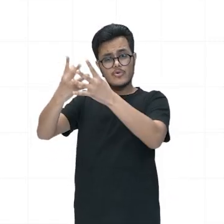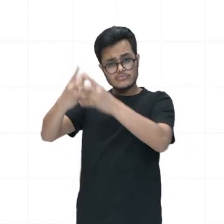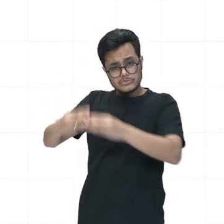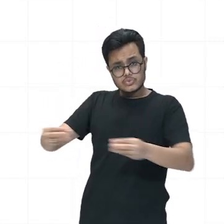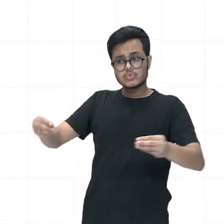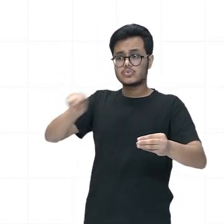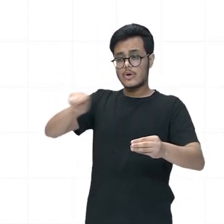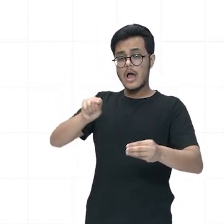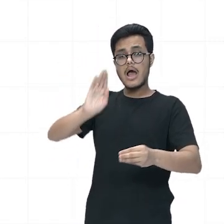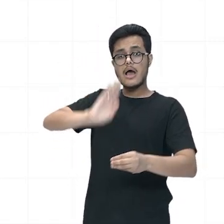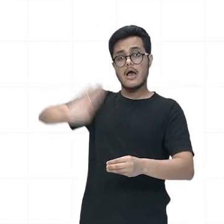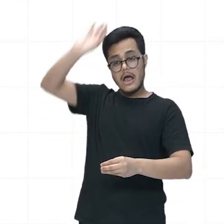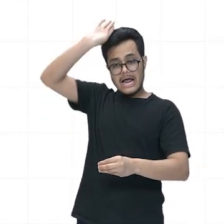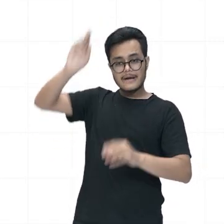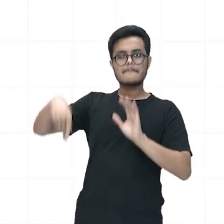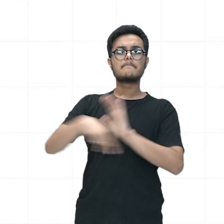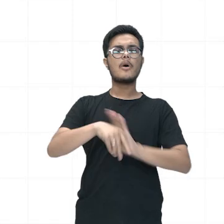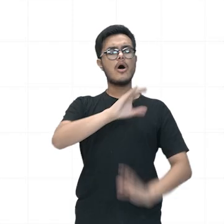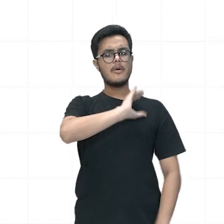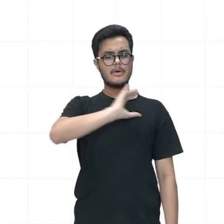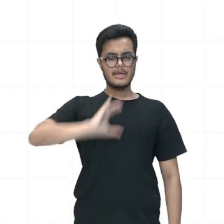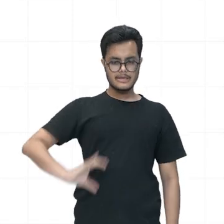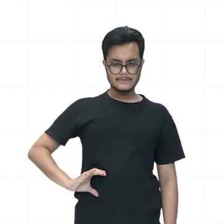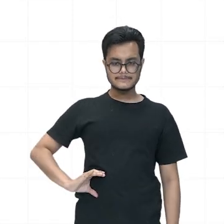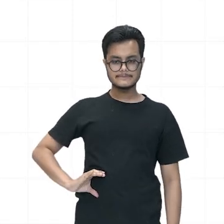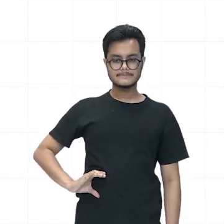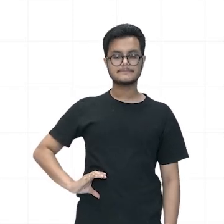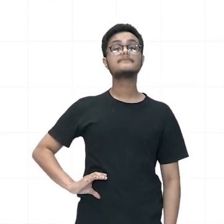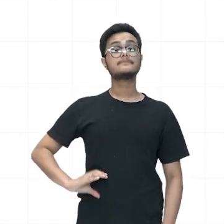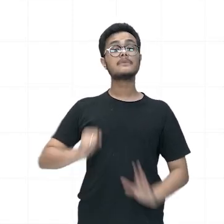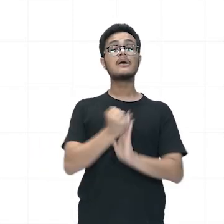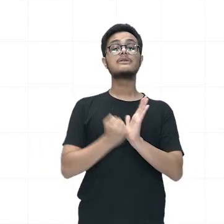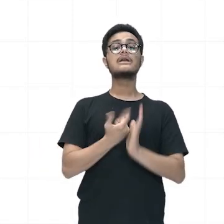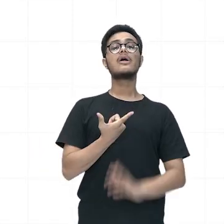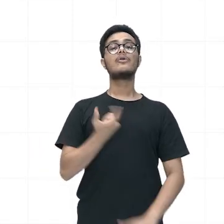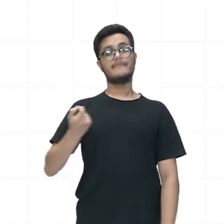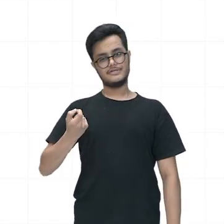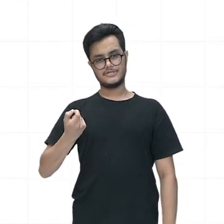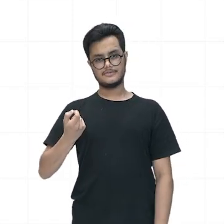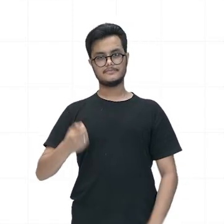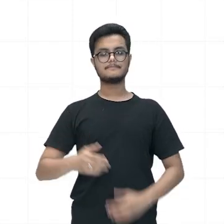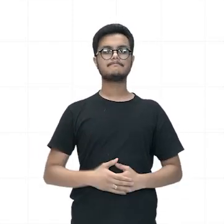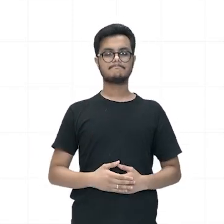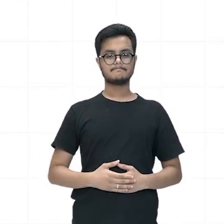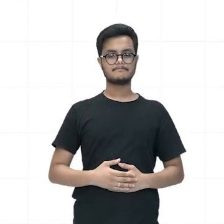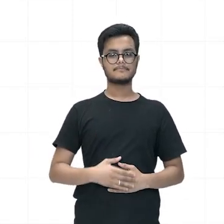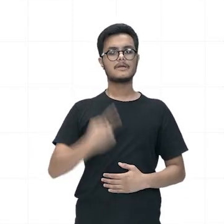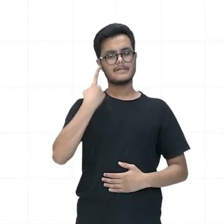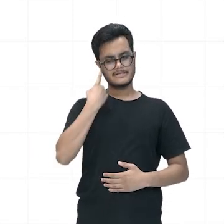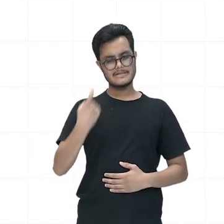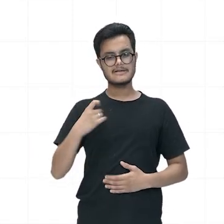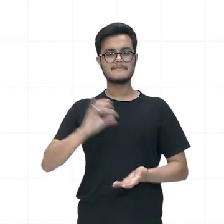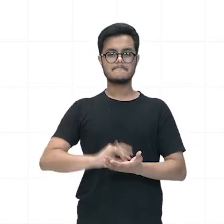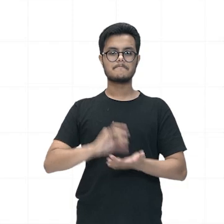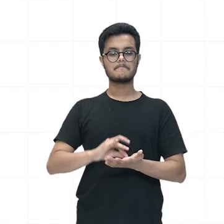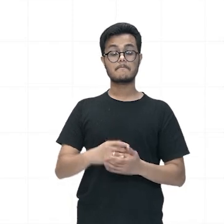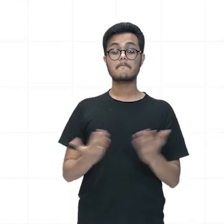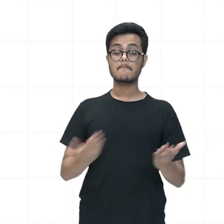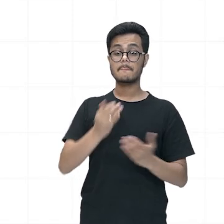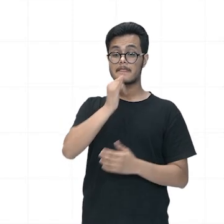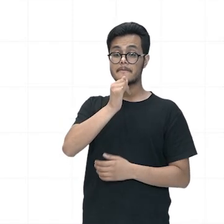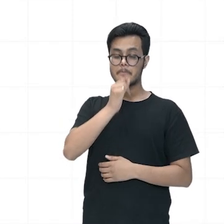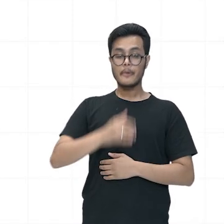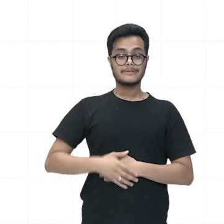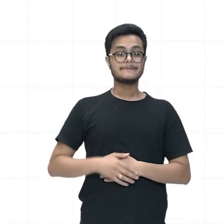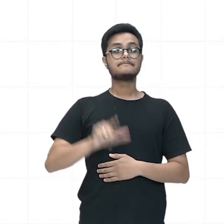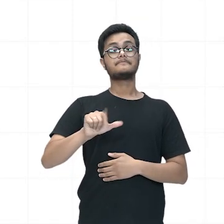Roma e era a língua oficial da Igreja Católica Romana até o século XX. Olha que imagem bonita. Além